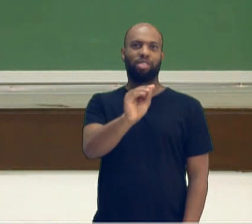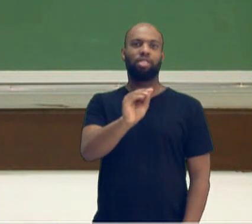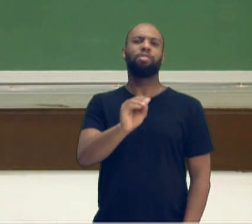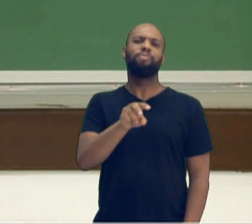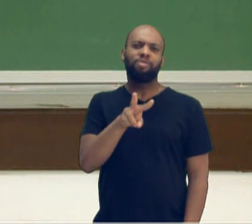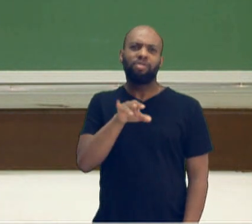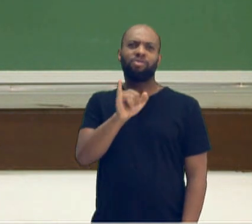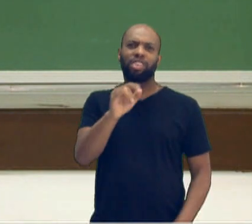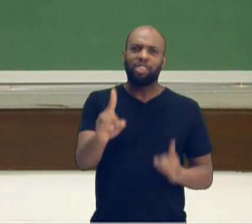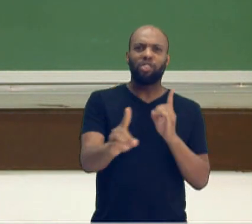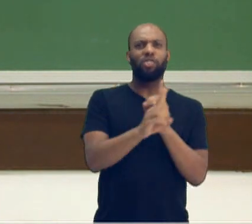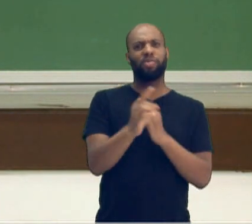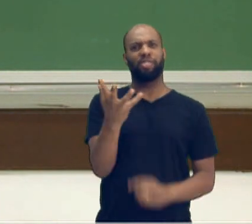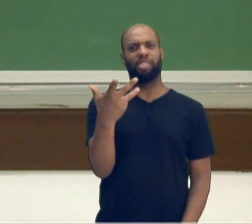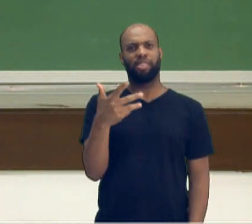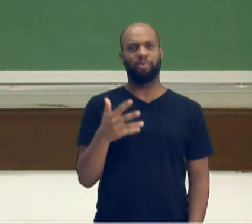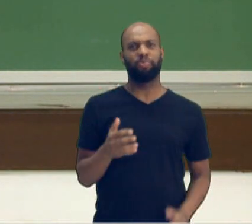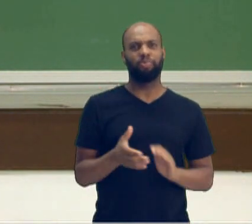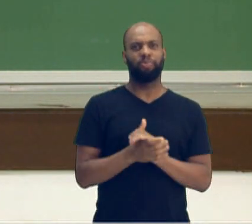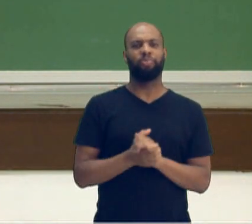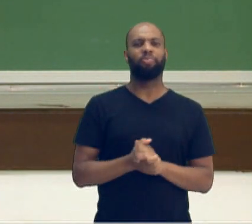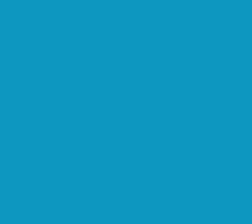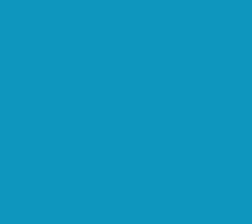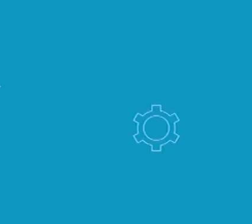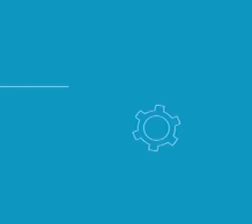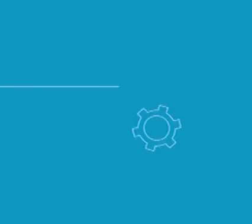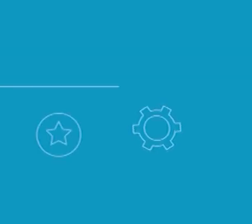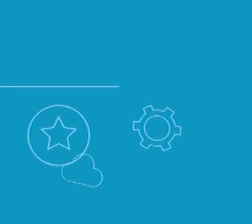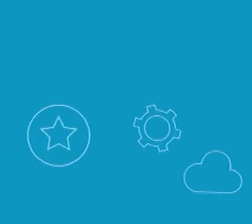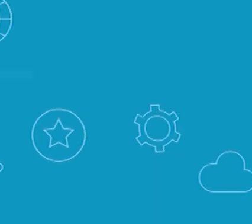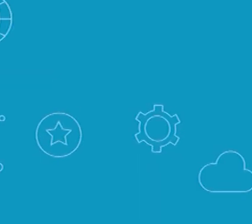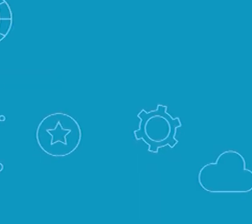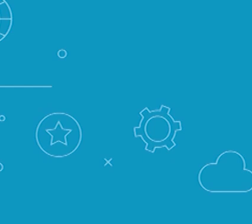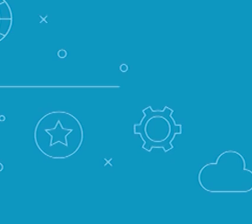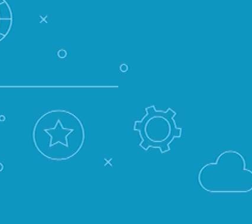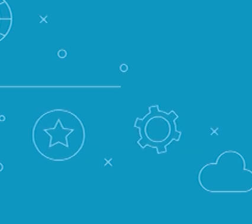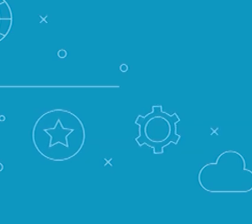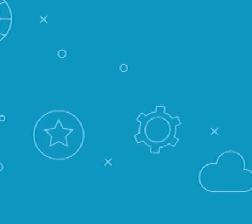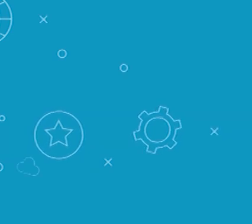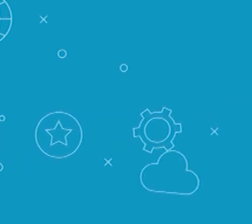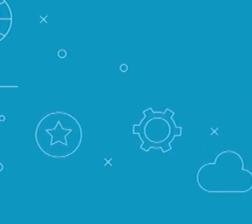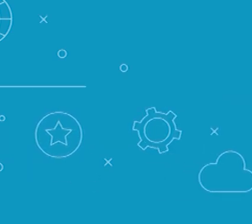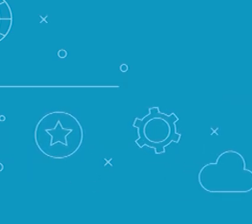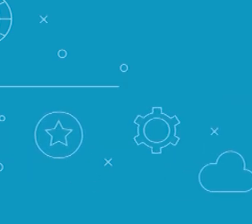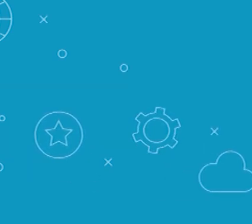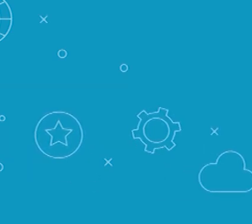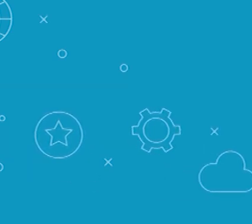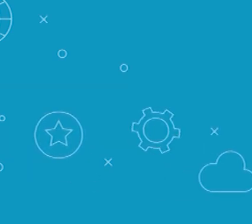com certeza logo logo a gente vai estar junto.